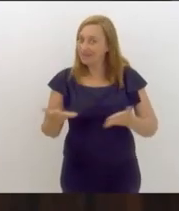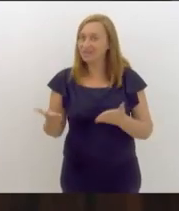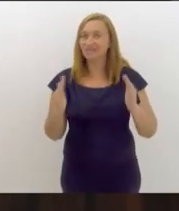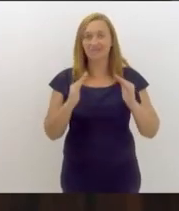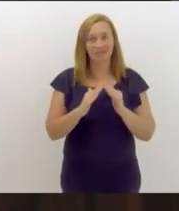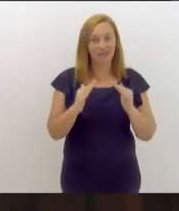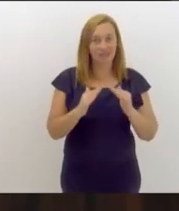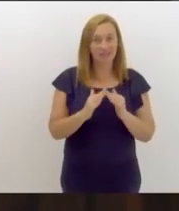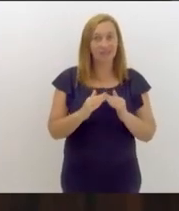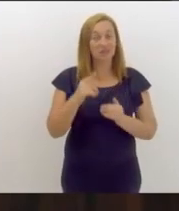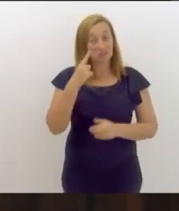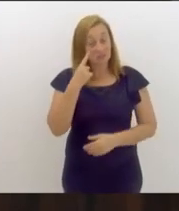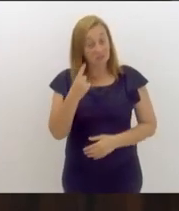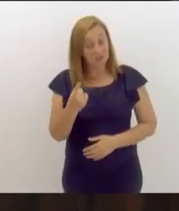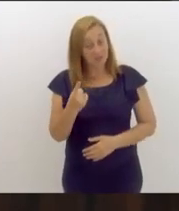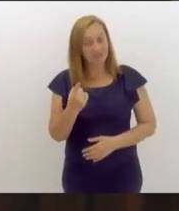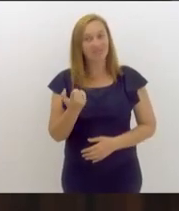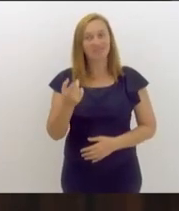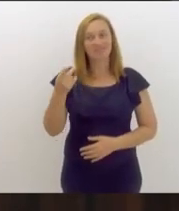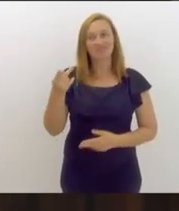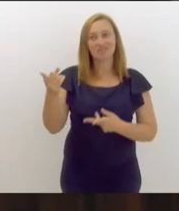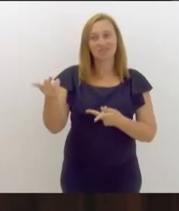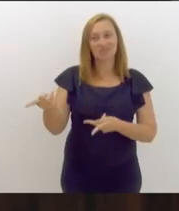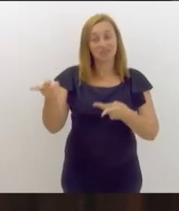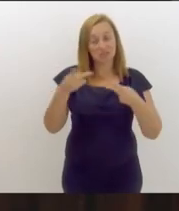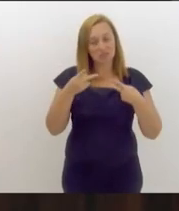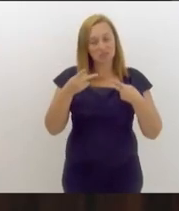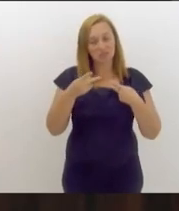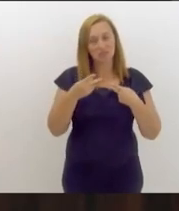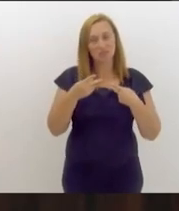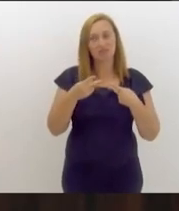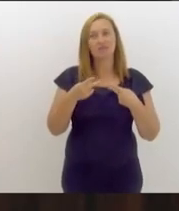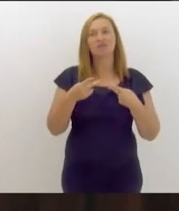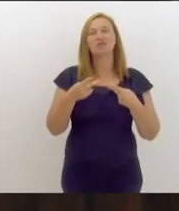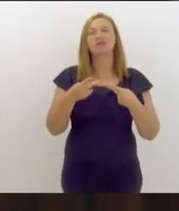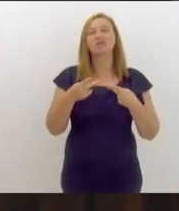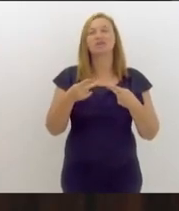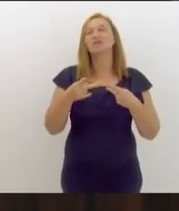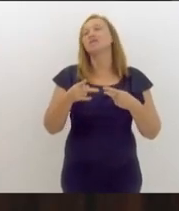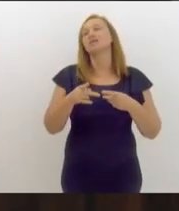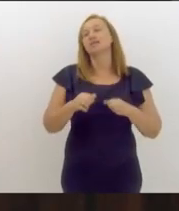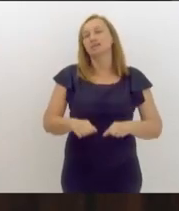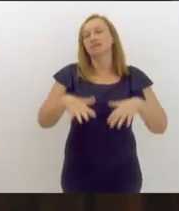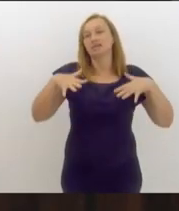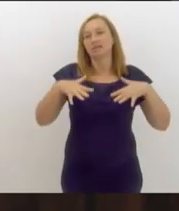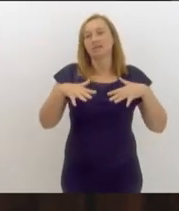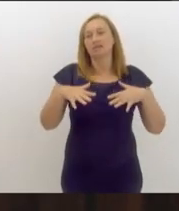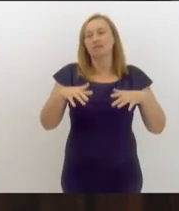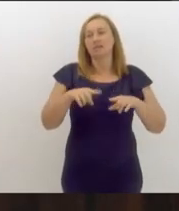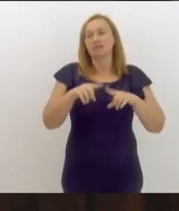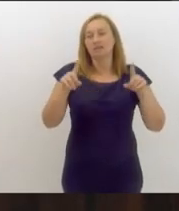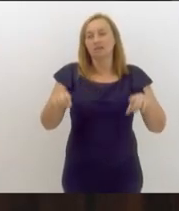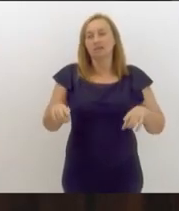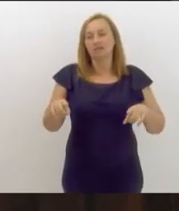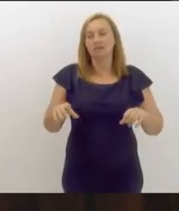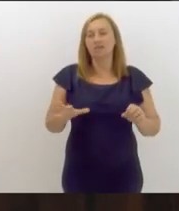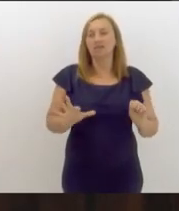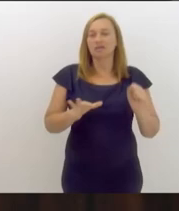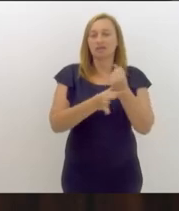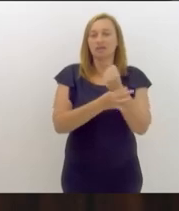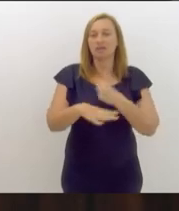eu sou que frequentou exaustivamente esse plenário na defesa dos direitos dos servidores da área da segurança